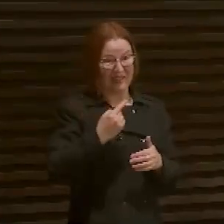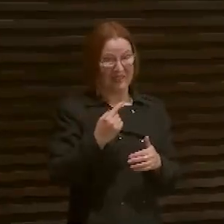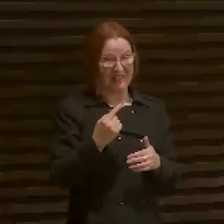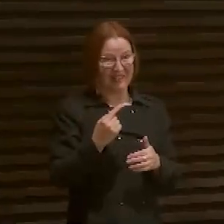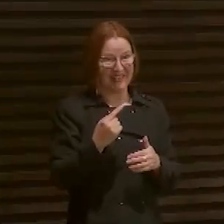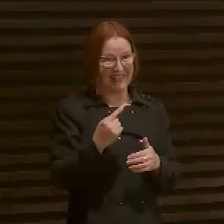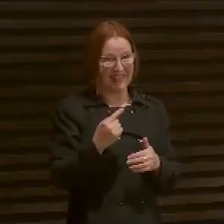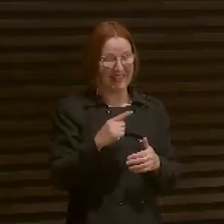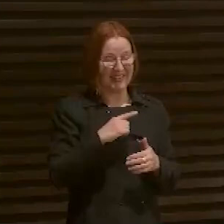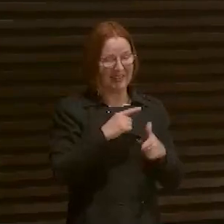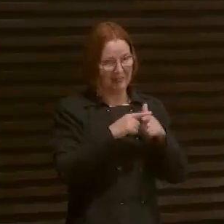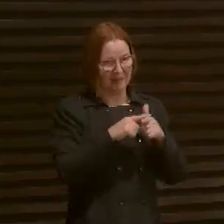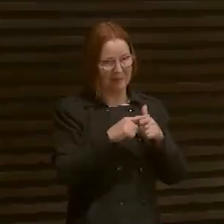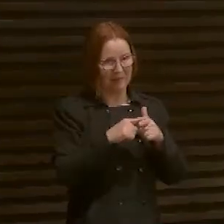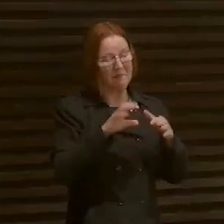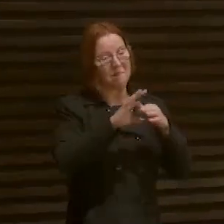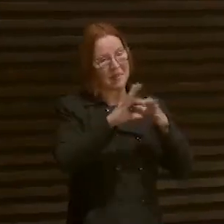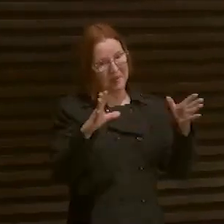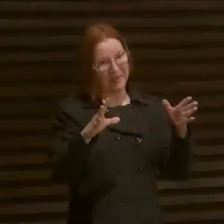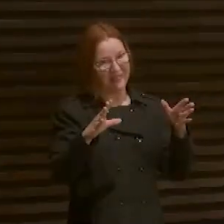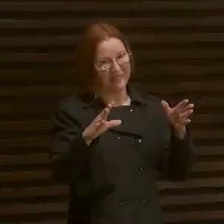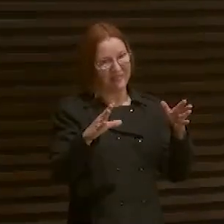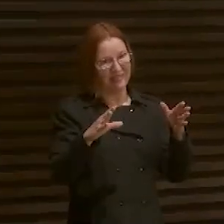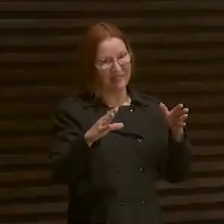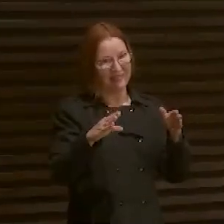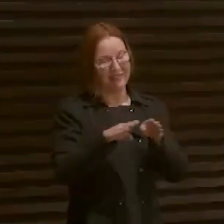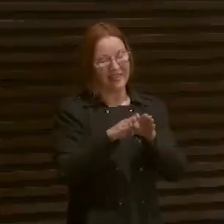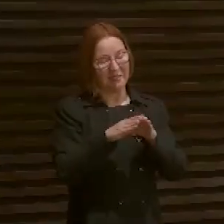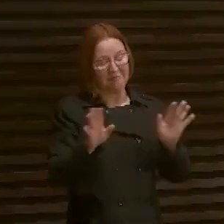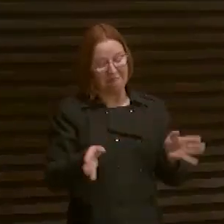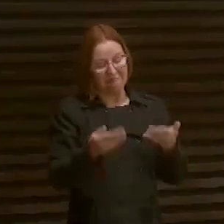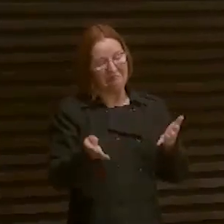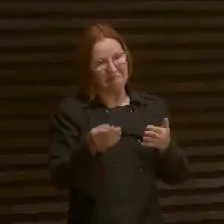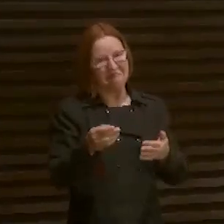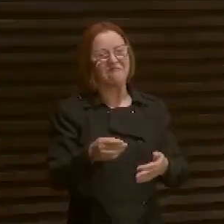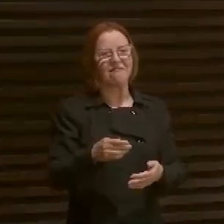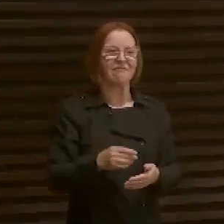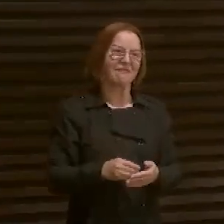não apenas permitiu que nós passássemos, como nos compeliu a elas.